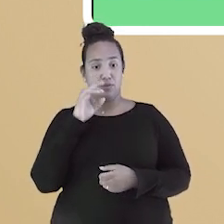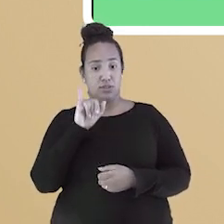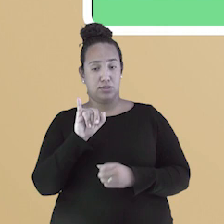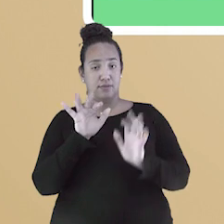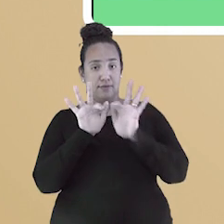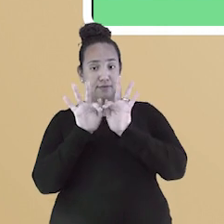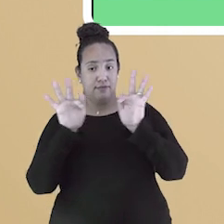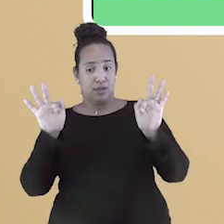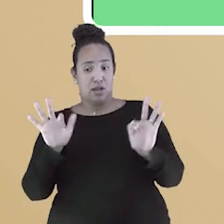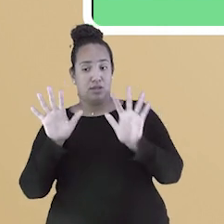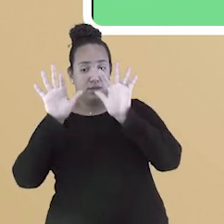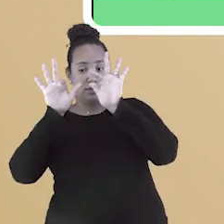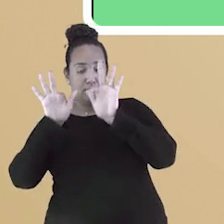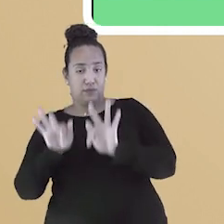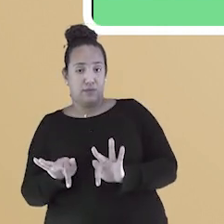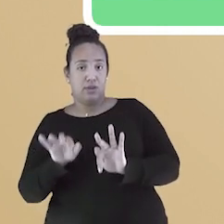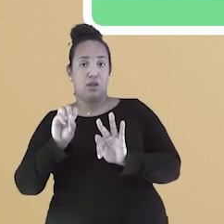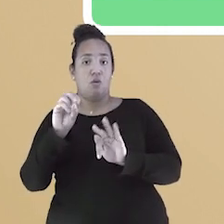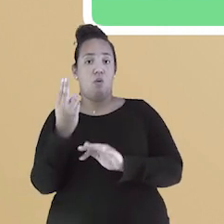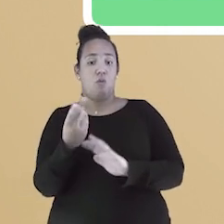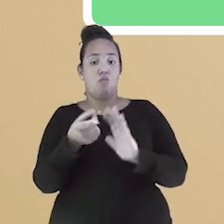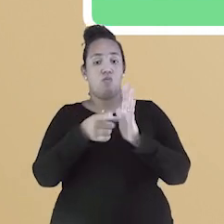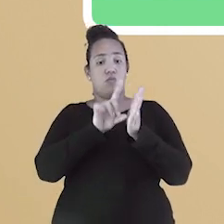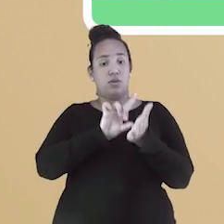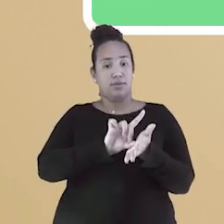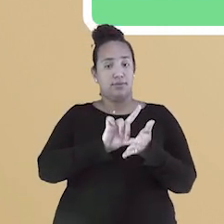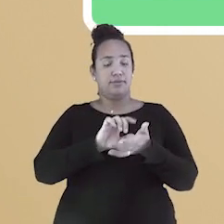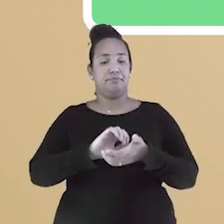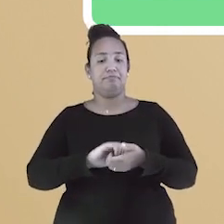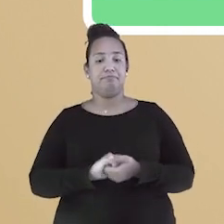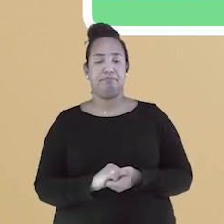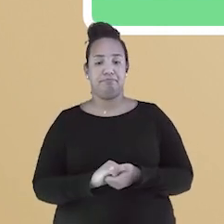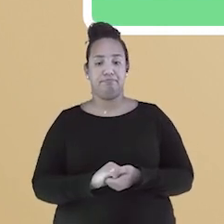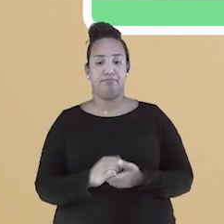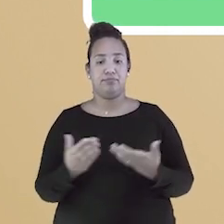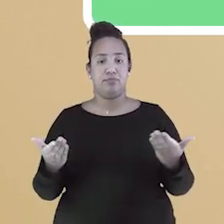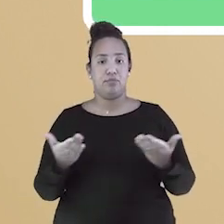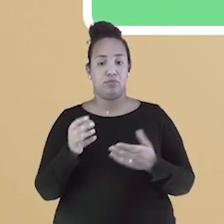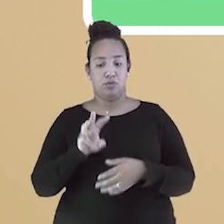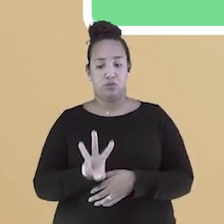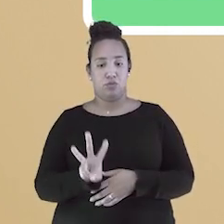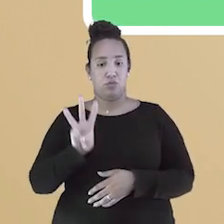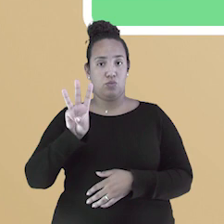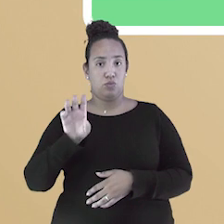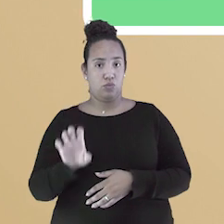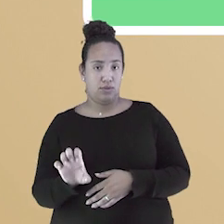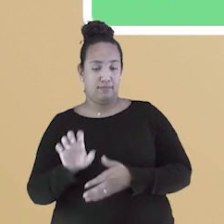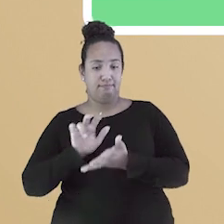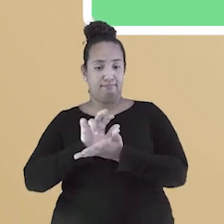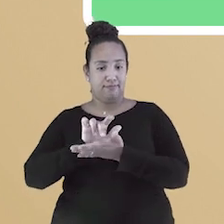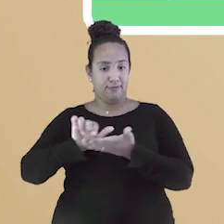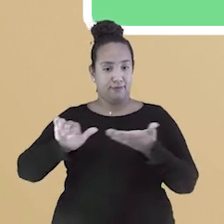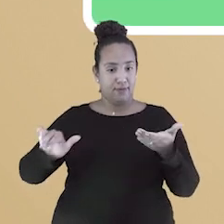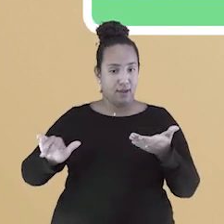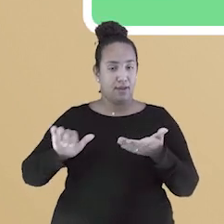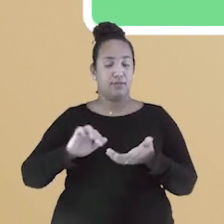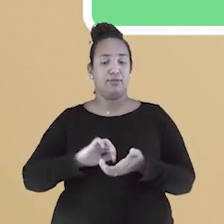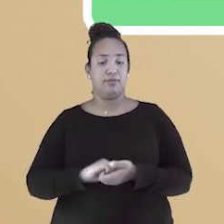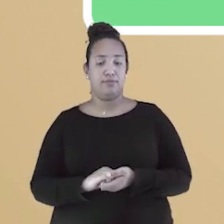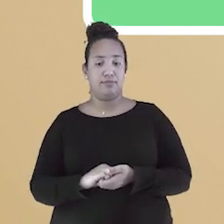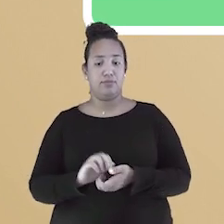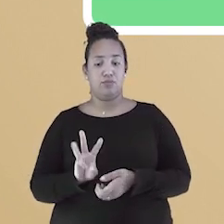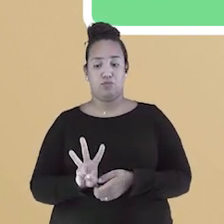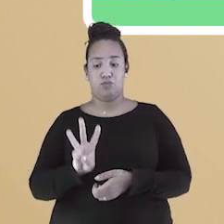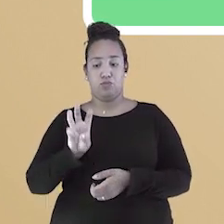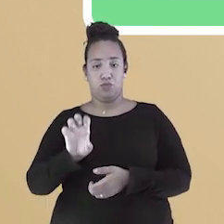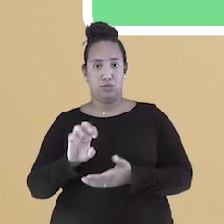no meio das estruturas. Para o we, plural mais uma vez. We é o nós.